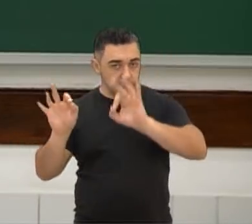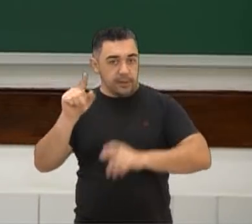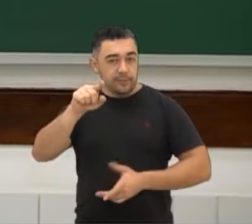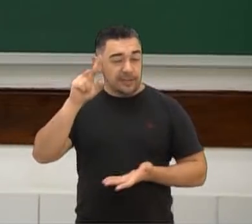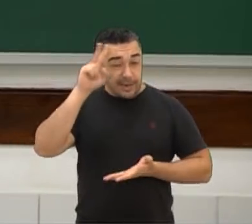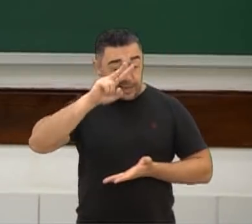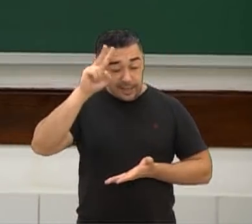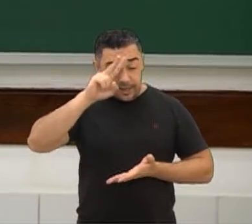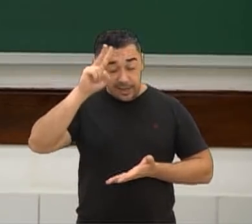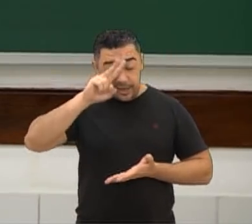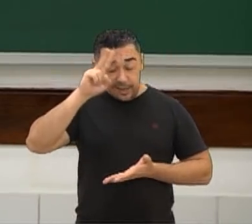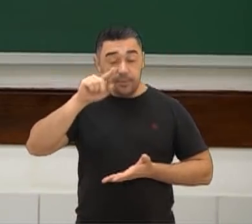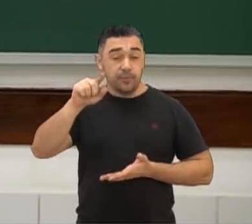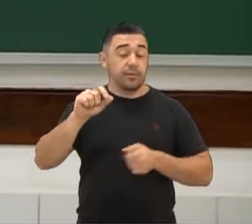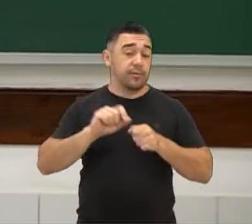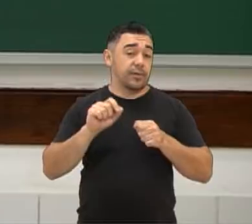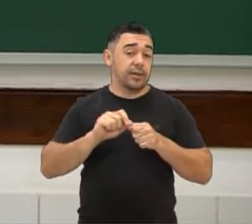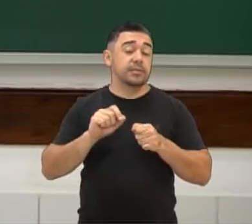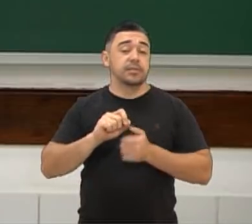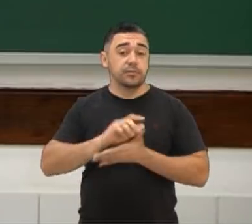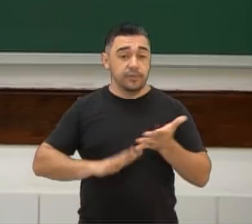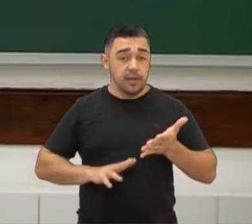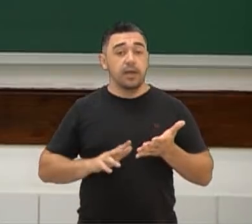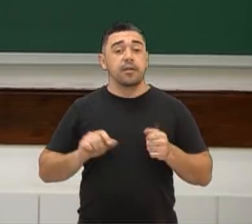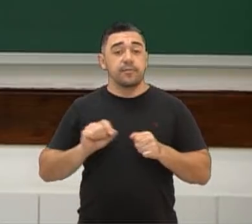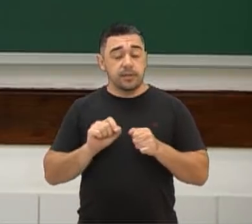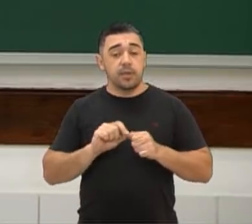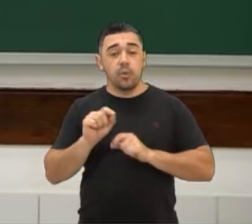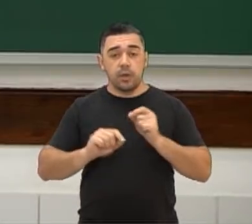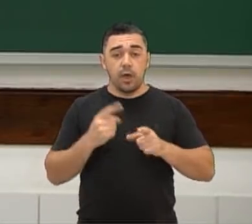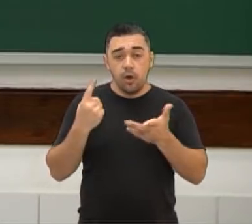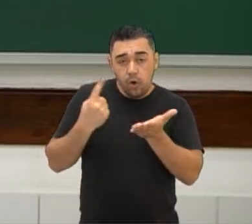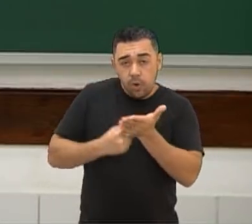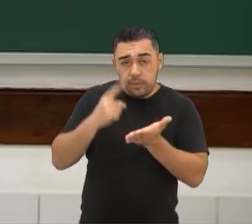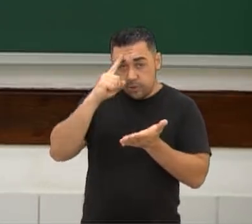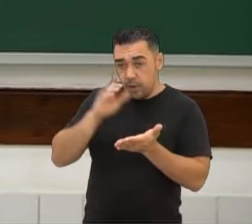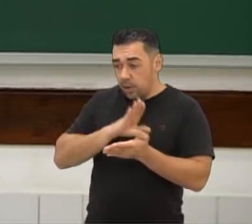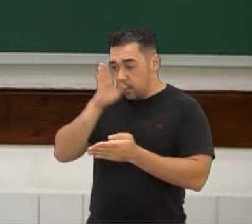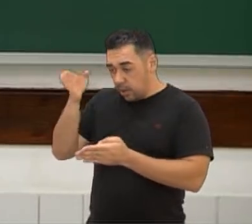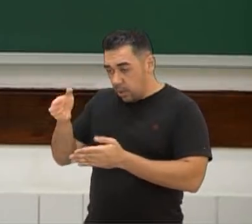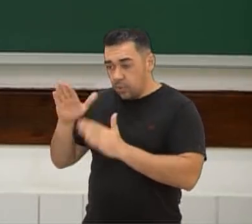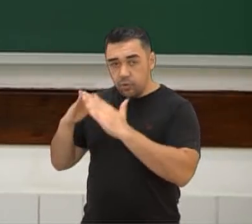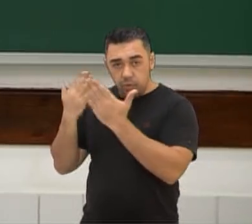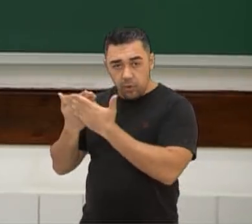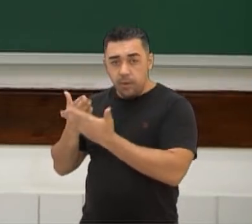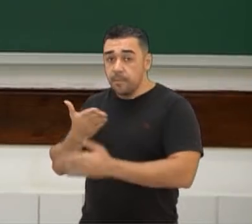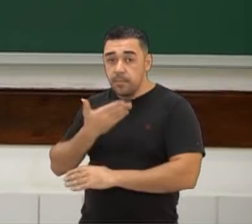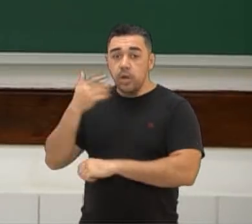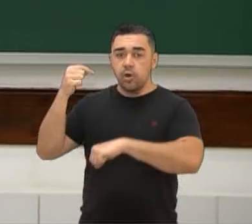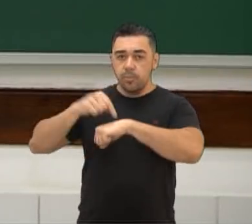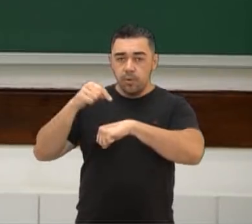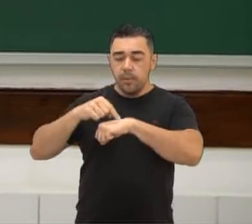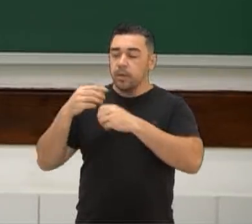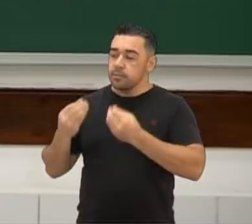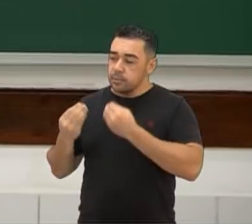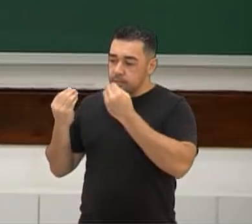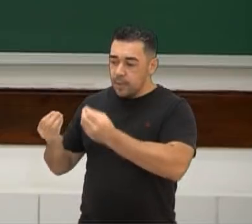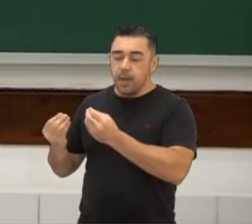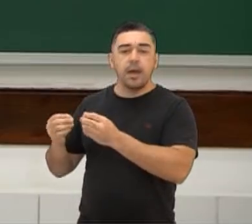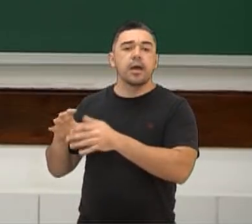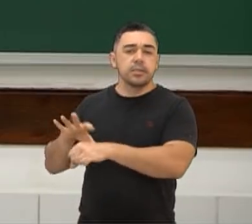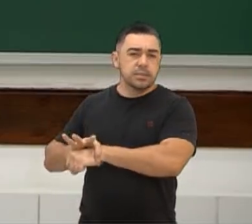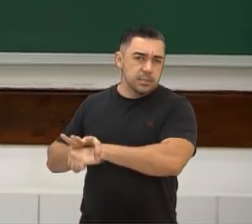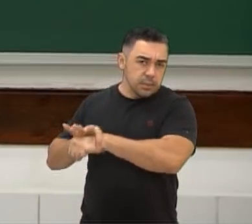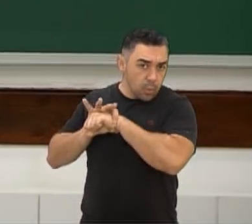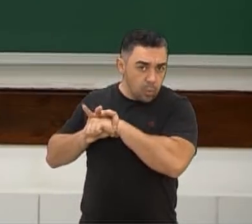de fazer as tarefas e marcar com a sua escola o melhor momento para você levar as tarefas com segurança até a sua escola